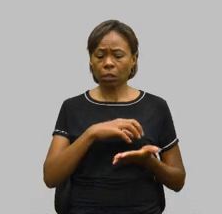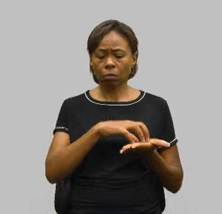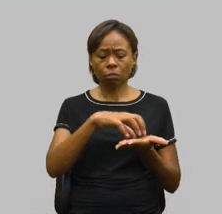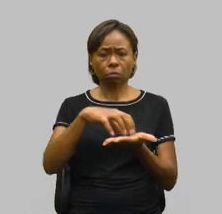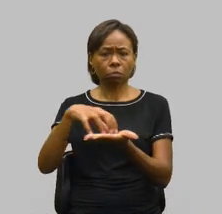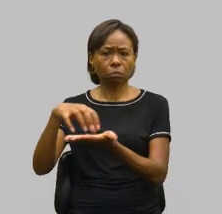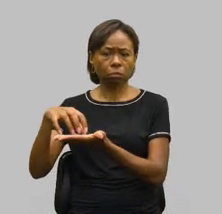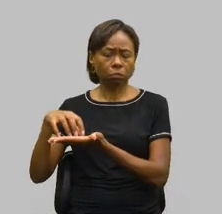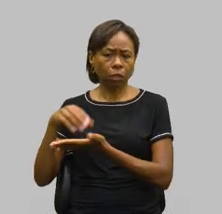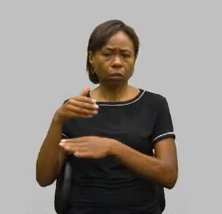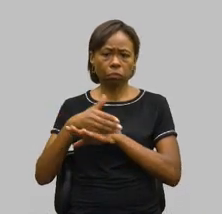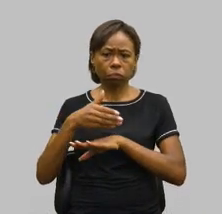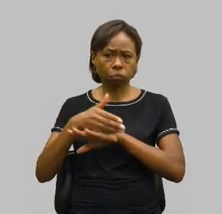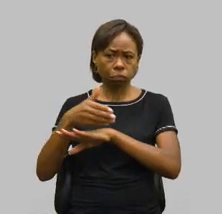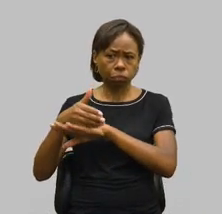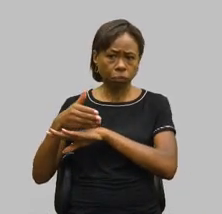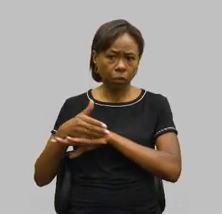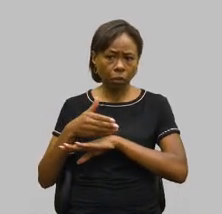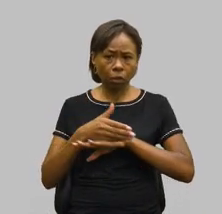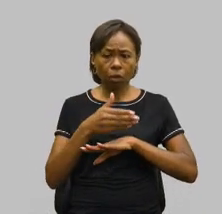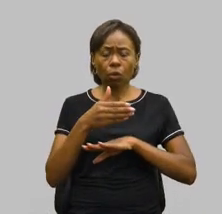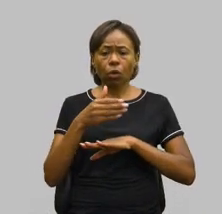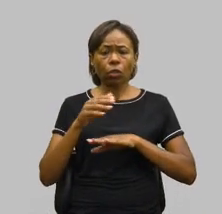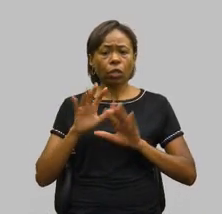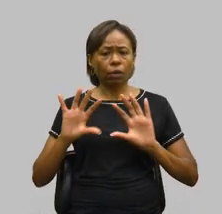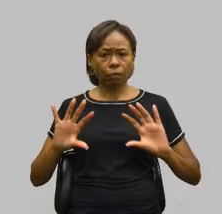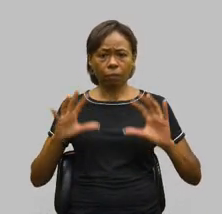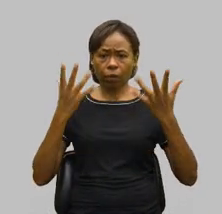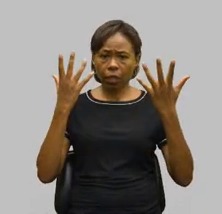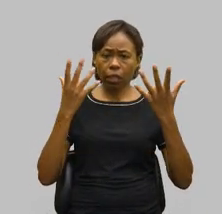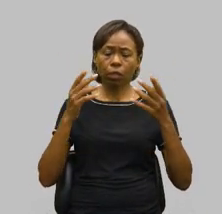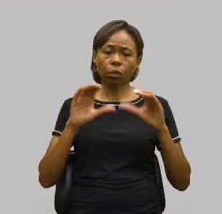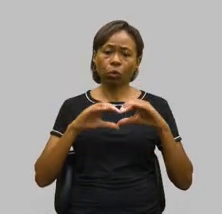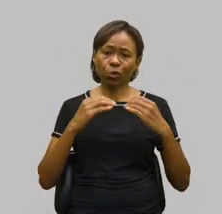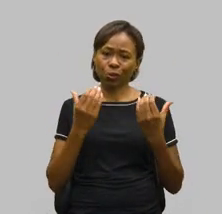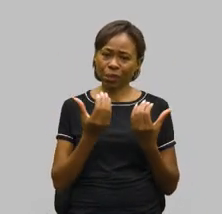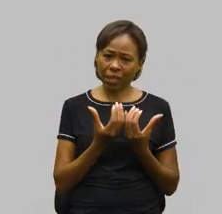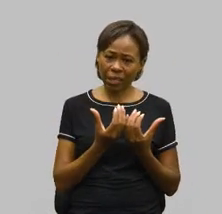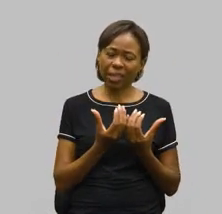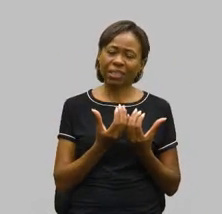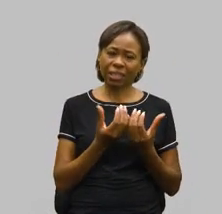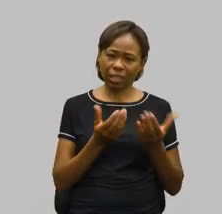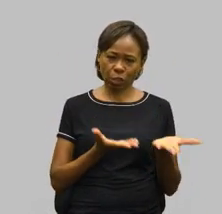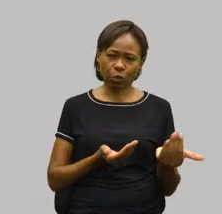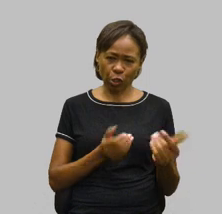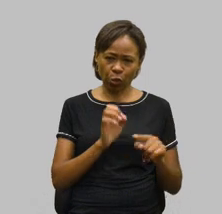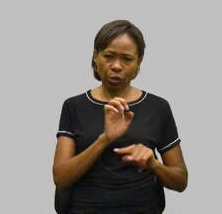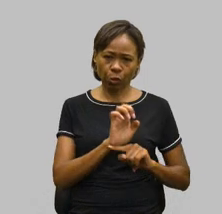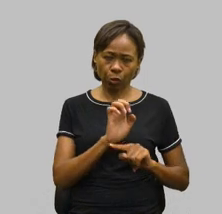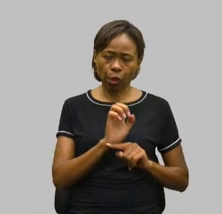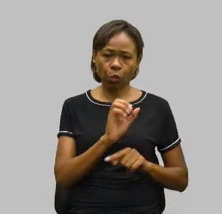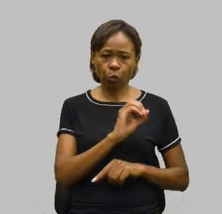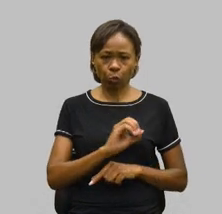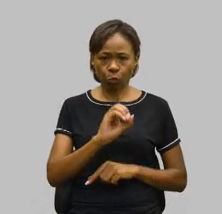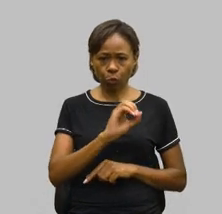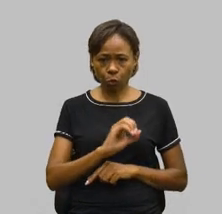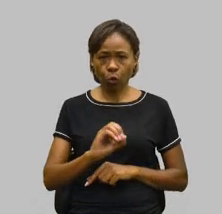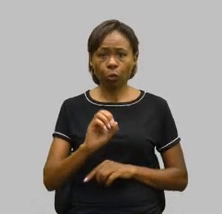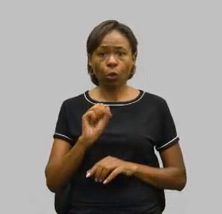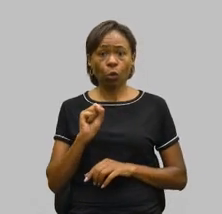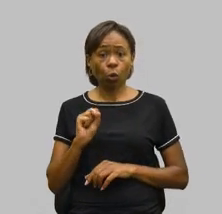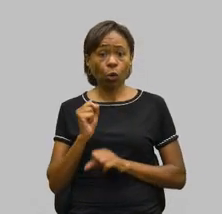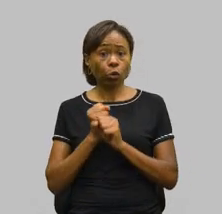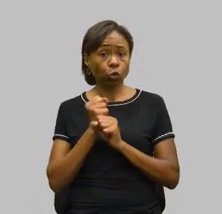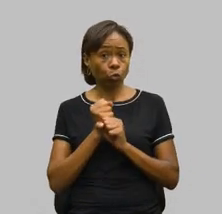diversos órgãos e participação de eventos como a Conferência estadual das juventudes que foi realizada em outubro havia 8 anos que essa